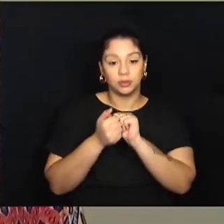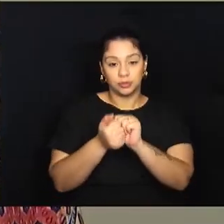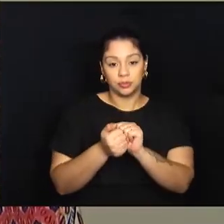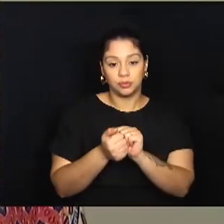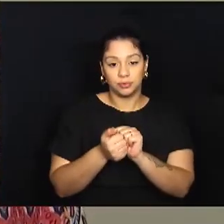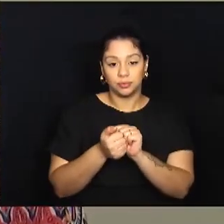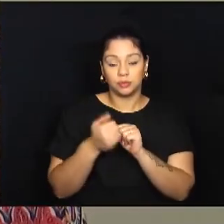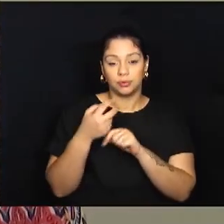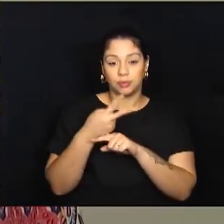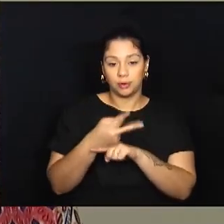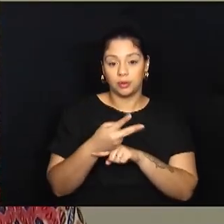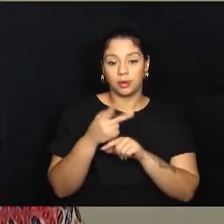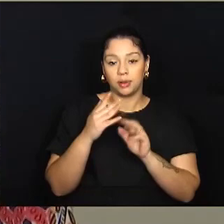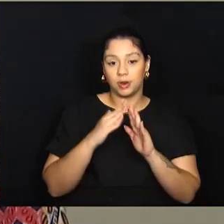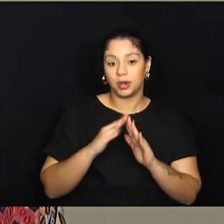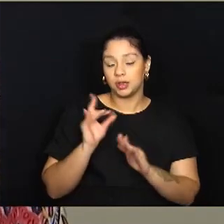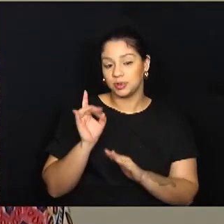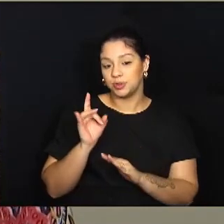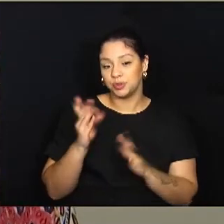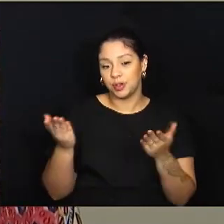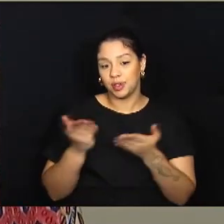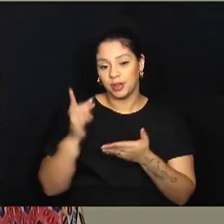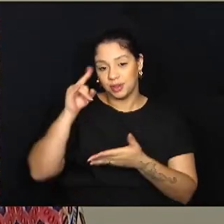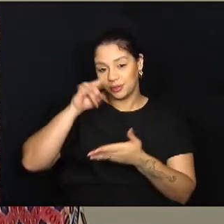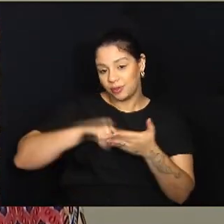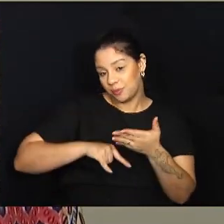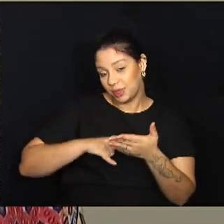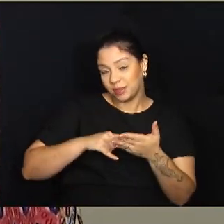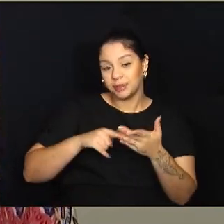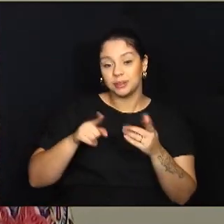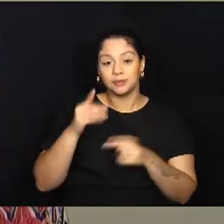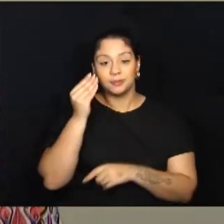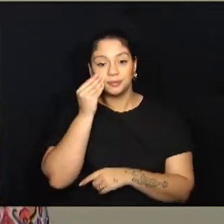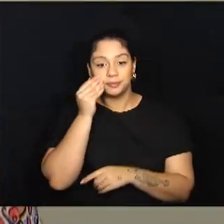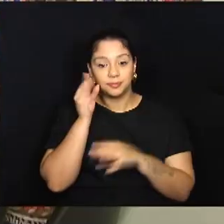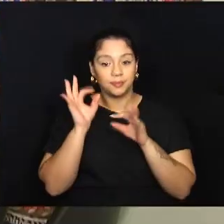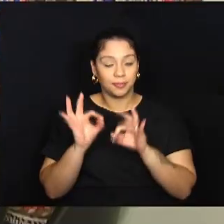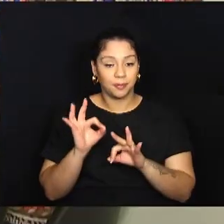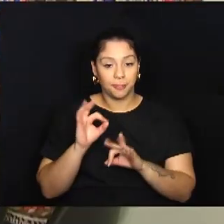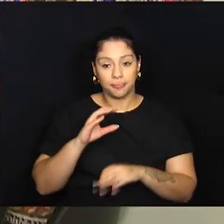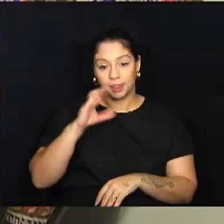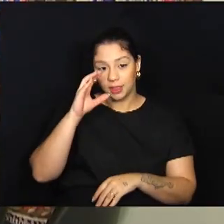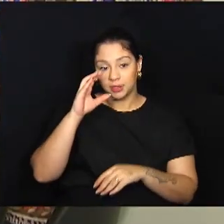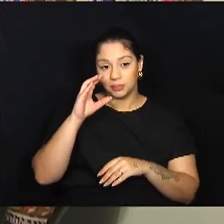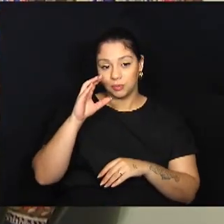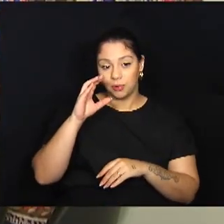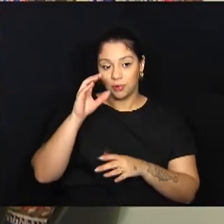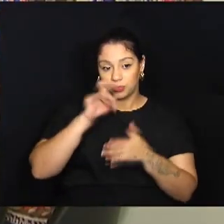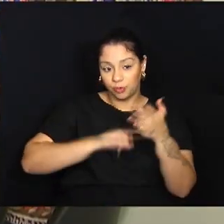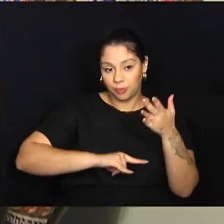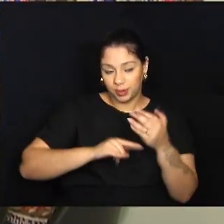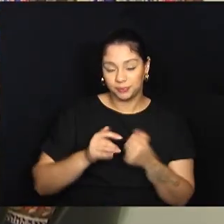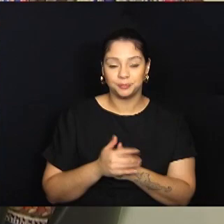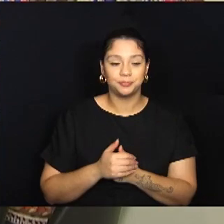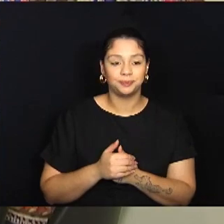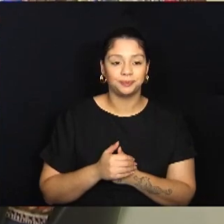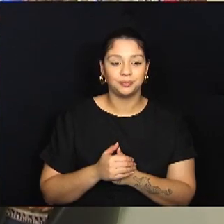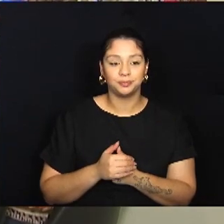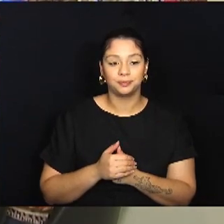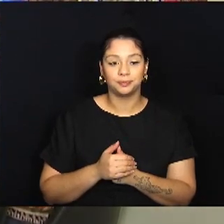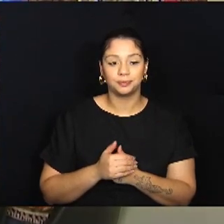E agora é só ir atrás da documentação e buscar realmente a cidadania. A assessora Rachila